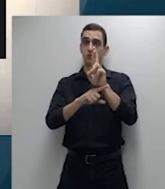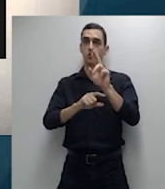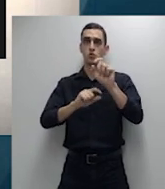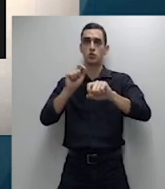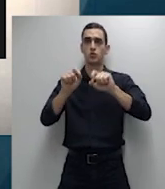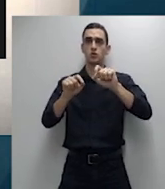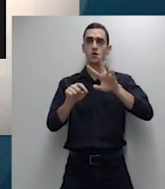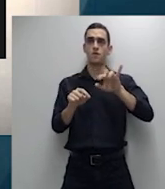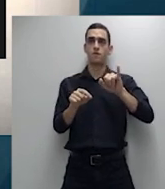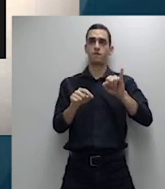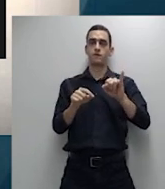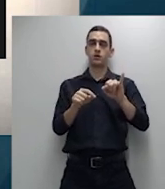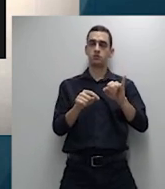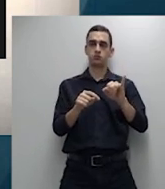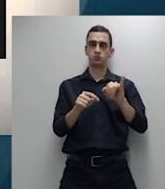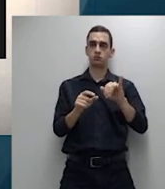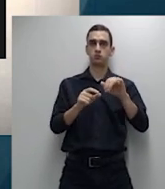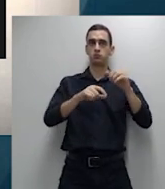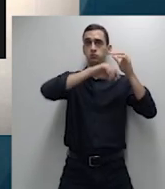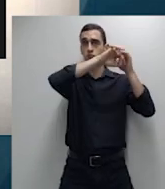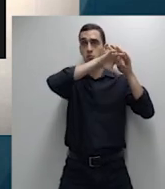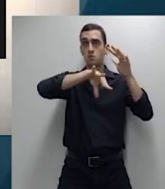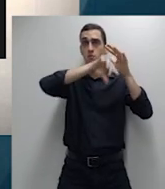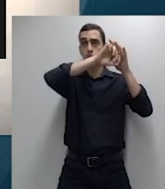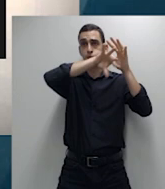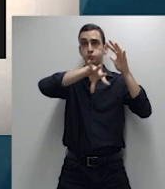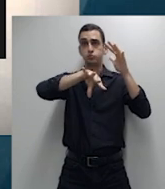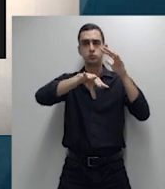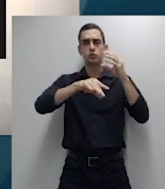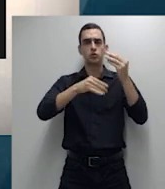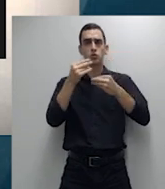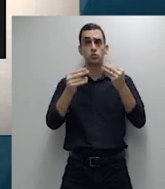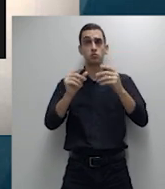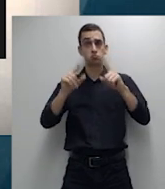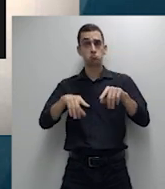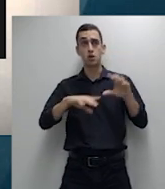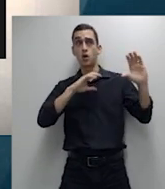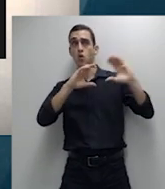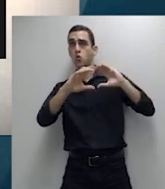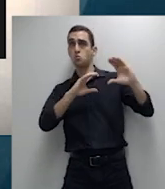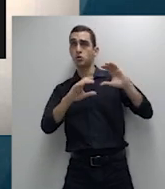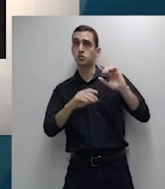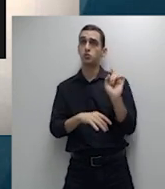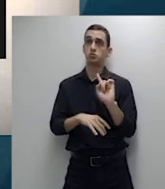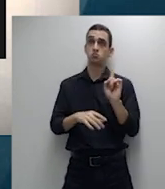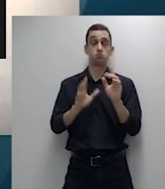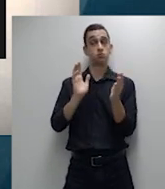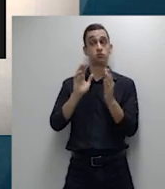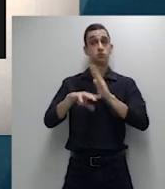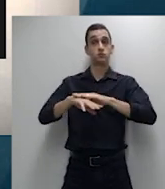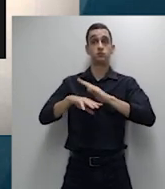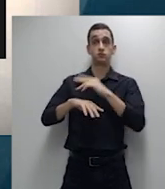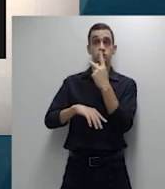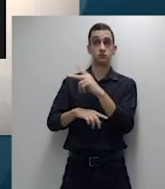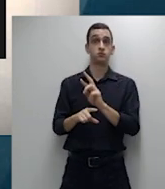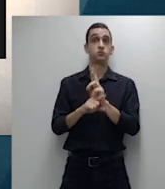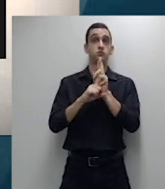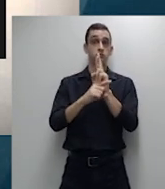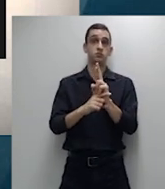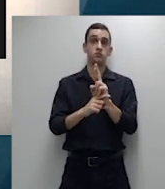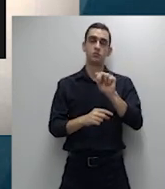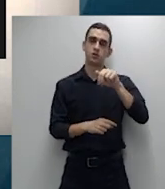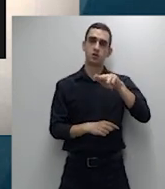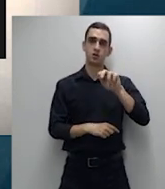o provimento de capacidade de satélite não constituiria serviço de telecomunicação mas veja bem mais Essência